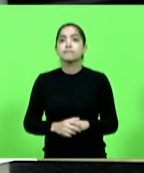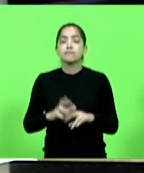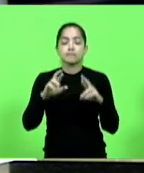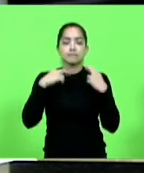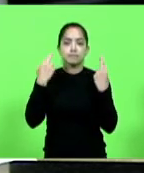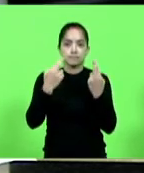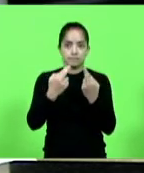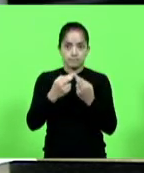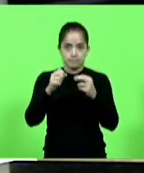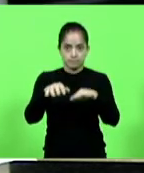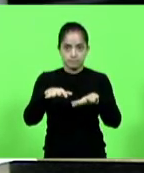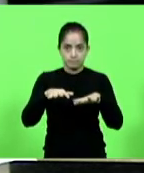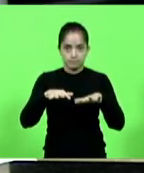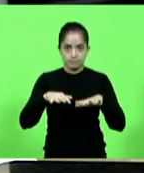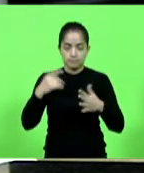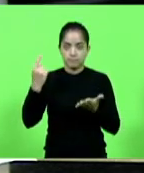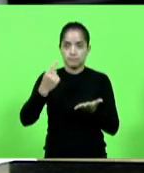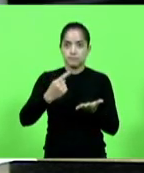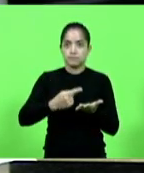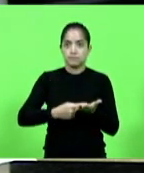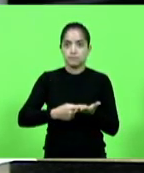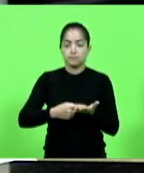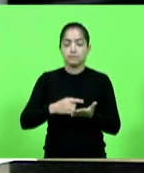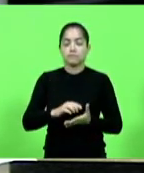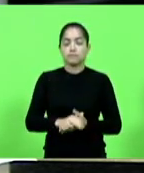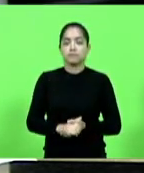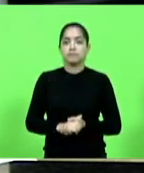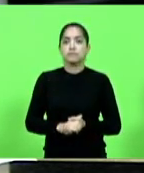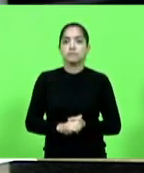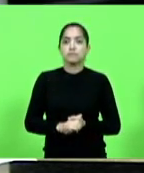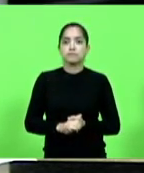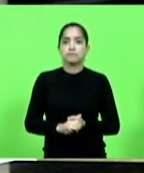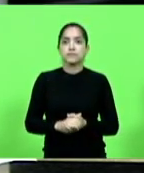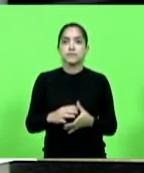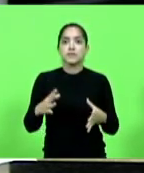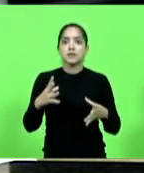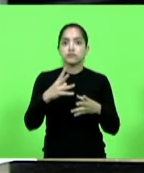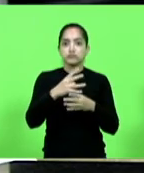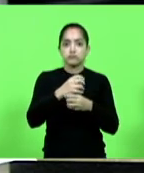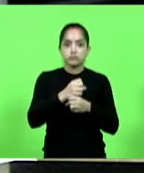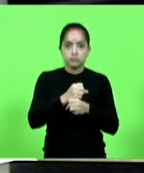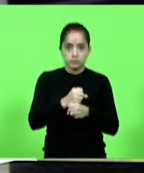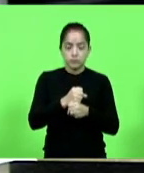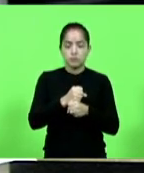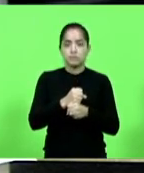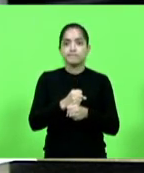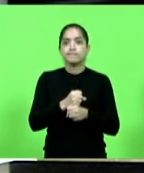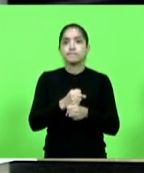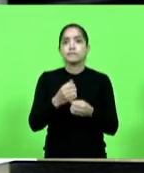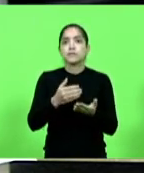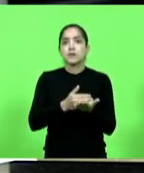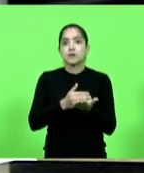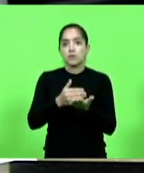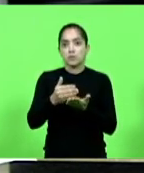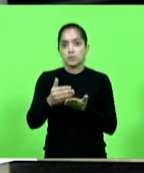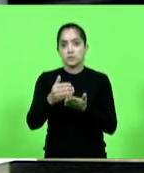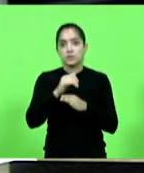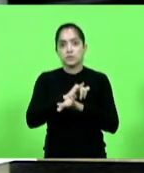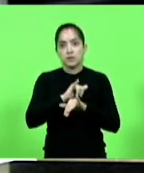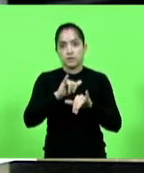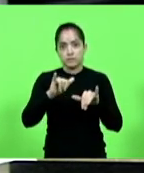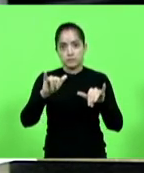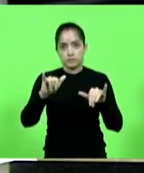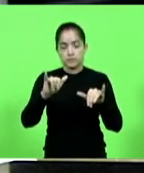-se a Assembleia Legislativa em sessão ordinária. Havendo coro regimental, o senhor presidente declarou